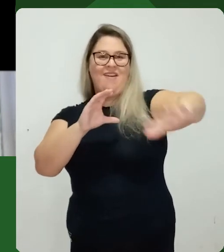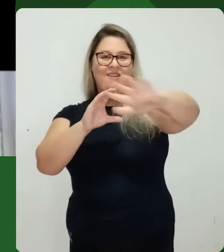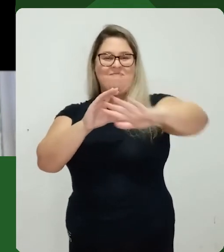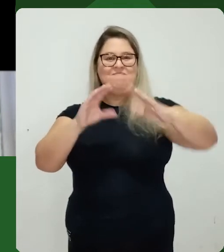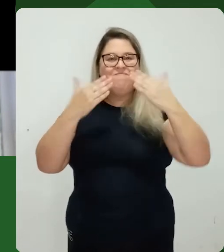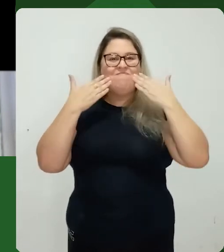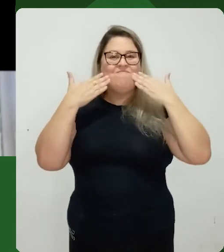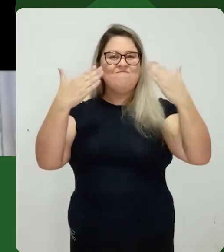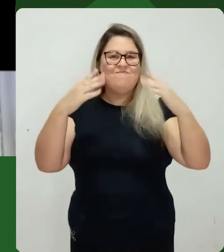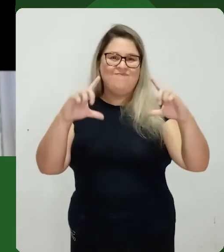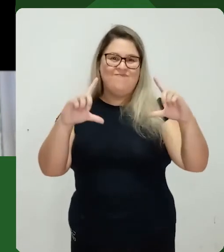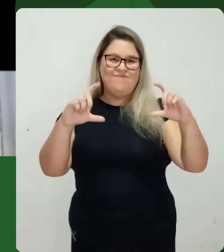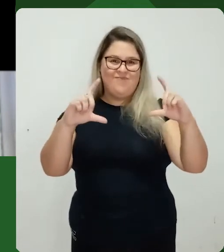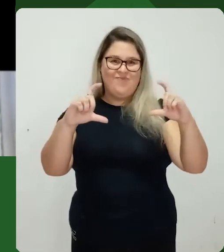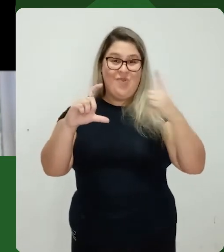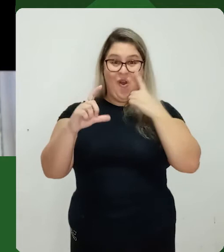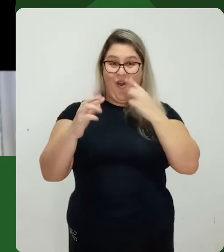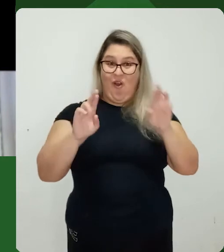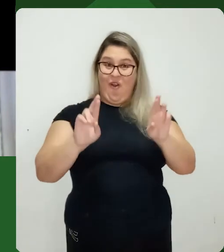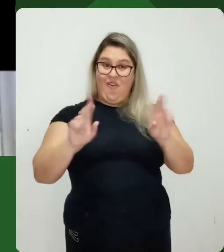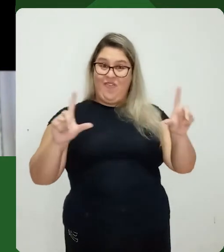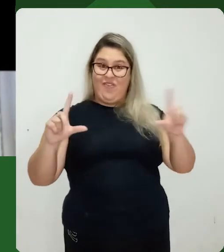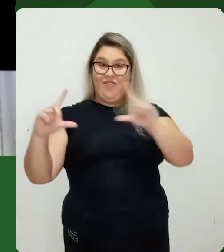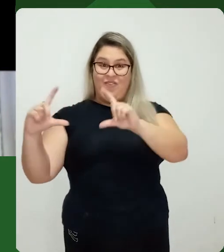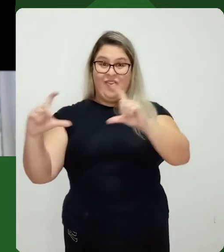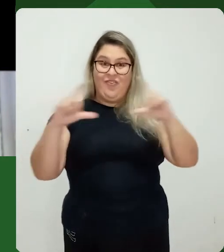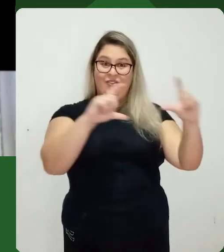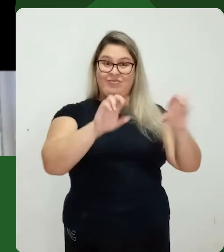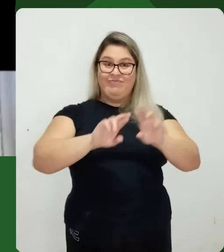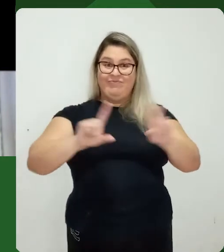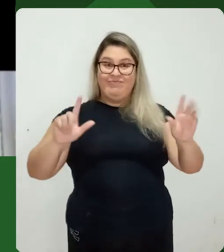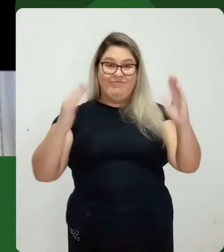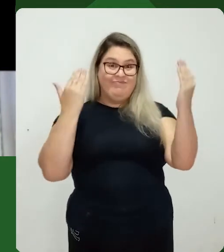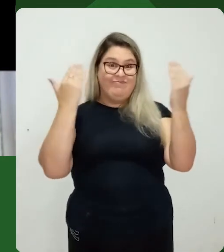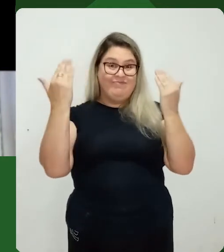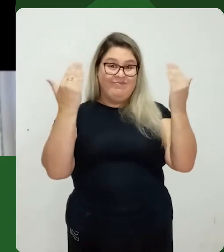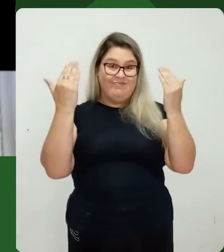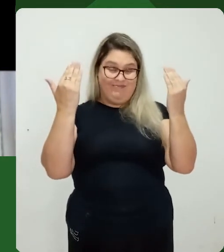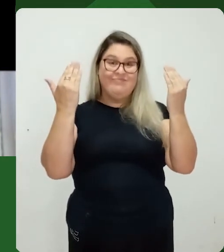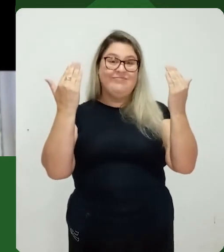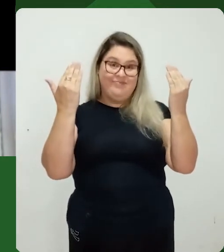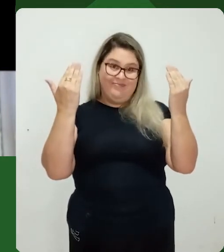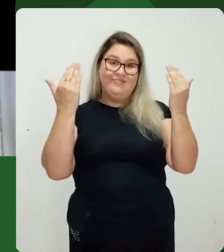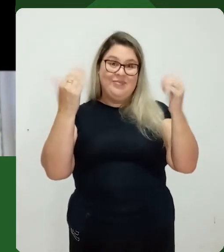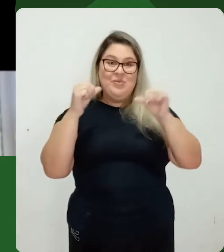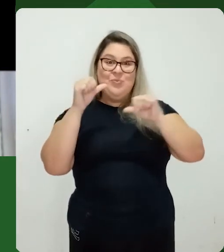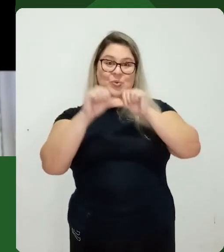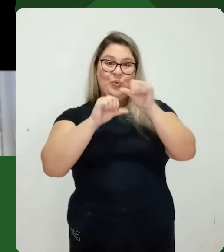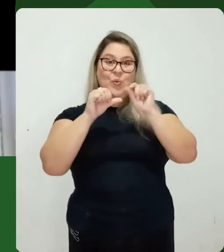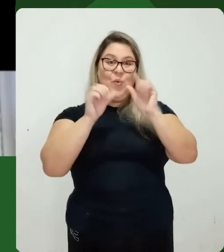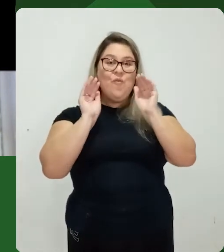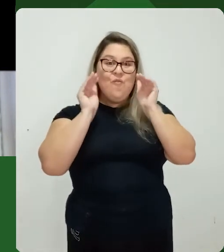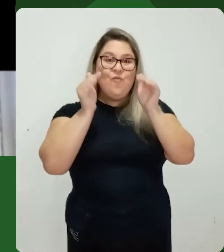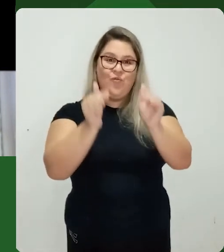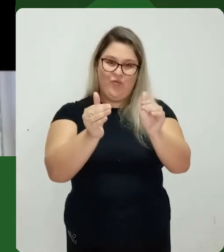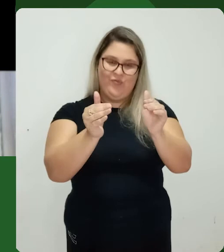plantinhas focadas, então tá tudo dentro da profundidade de campo, tá tudo aparecendo na minha fotografia. A diferença, ó,